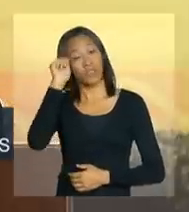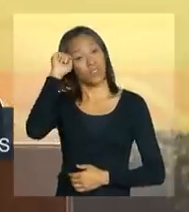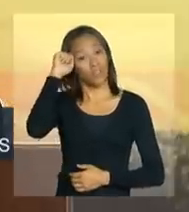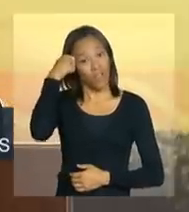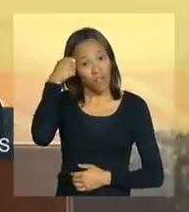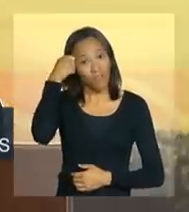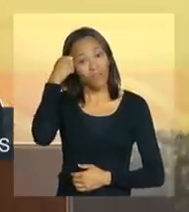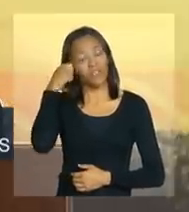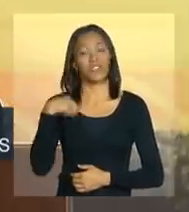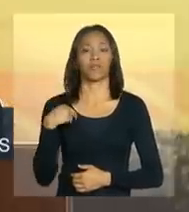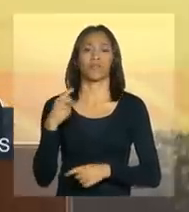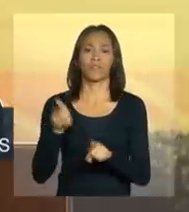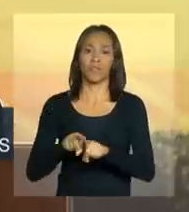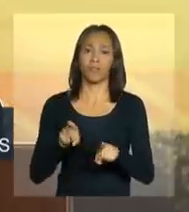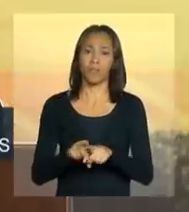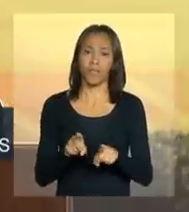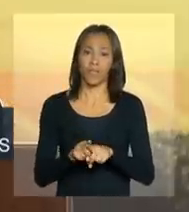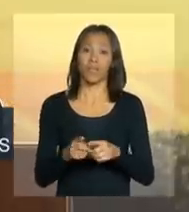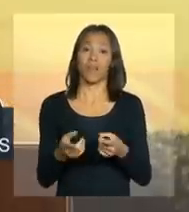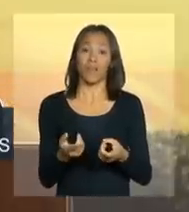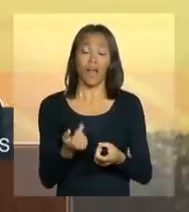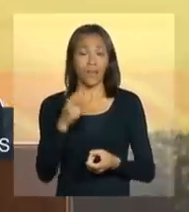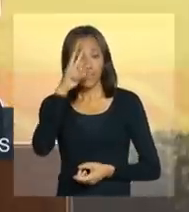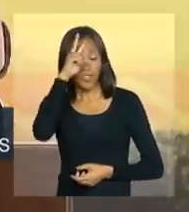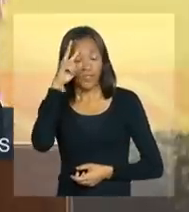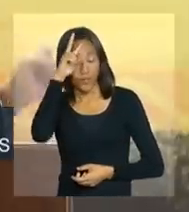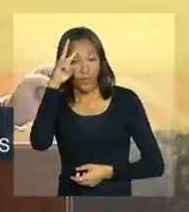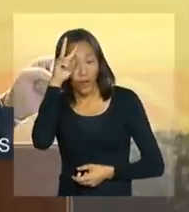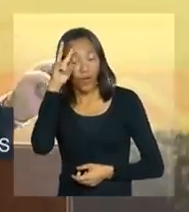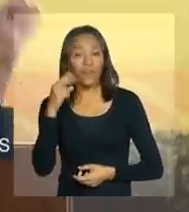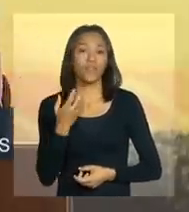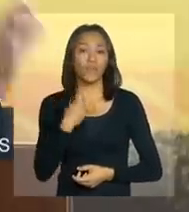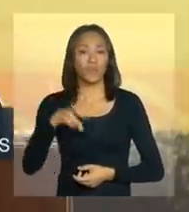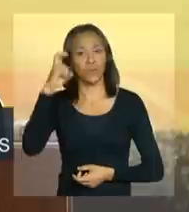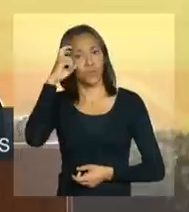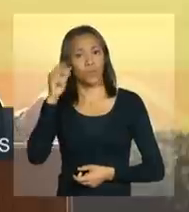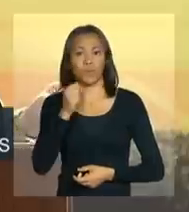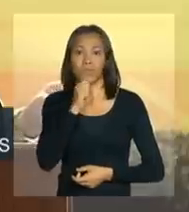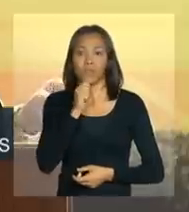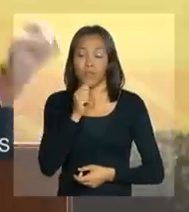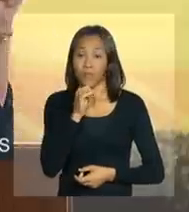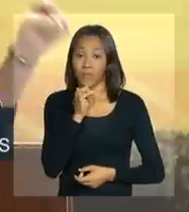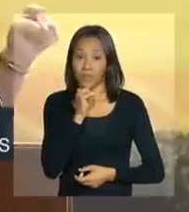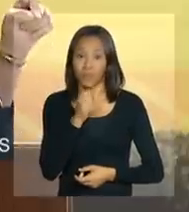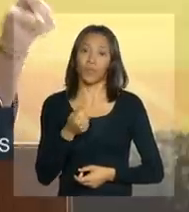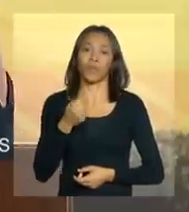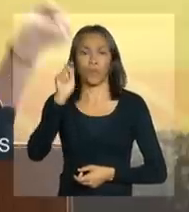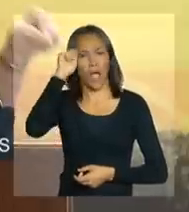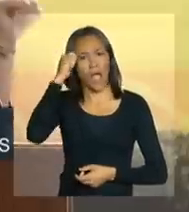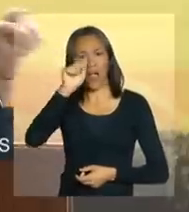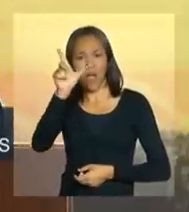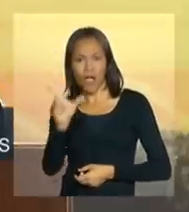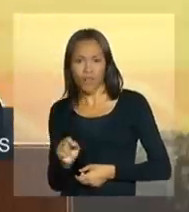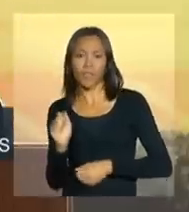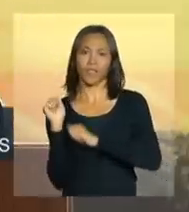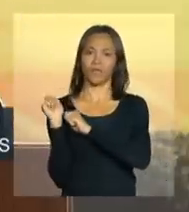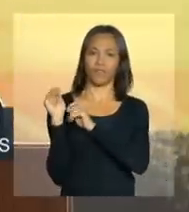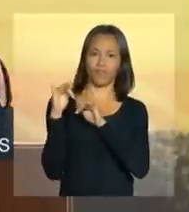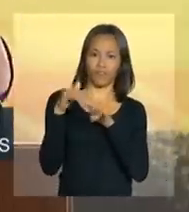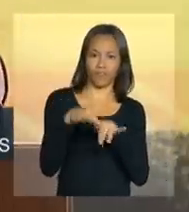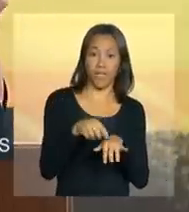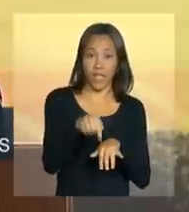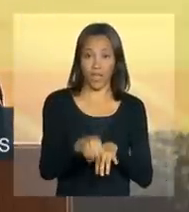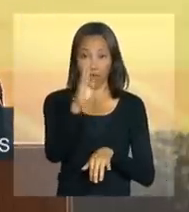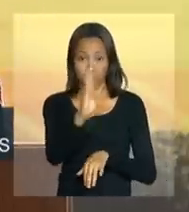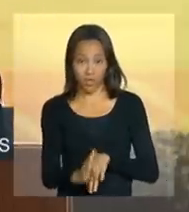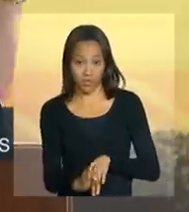descendentes e as raízes que um continente o continente Africano deitaram aqui no Brasil eu